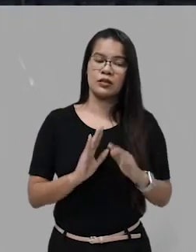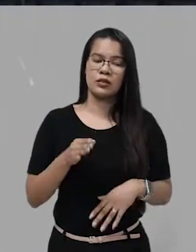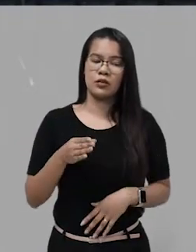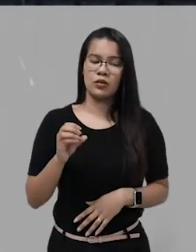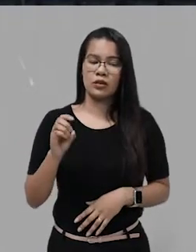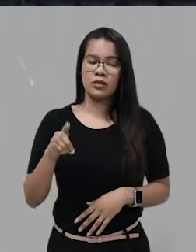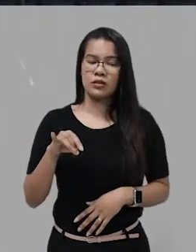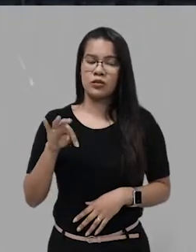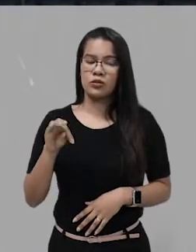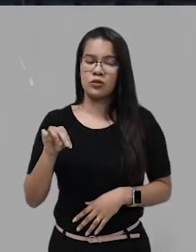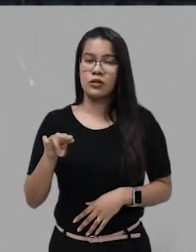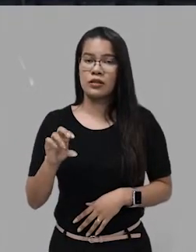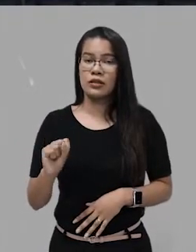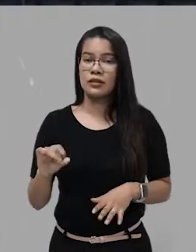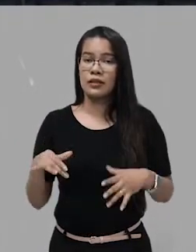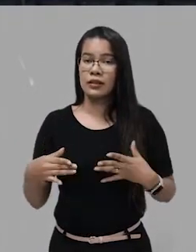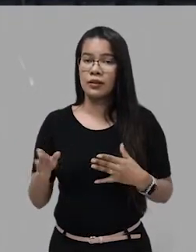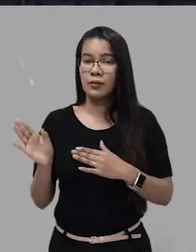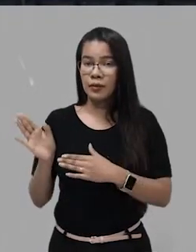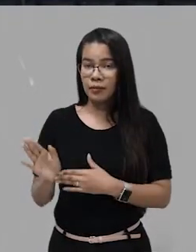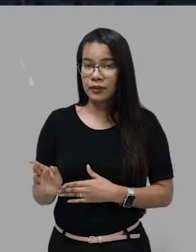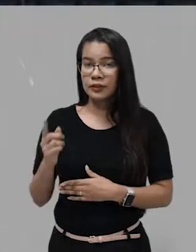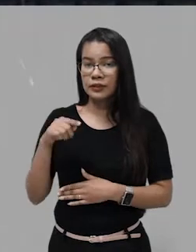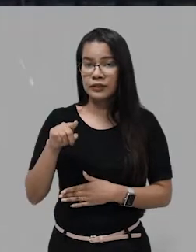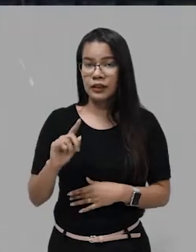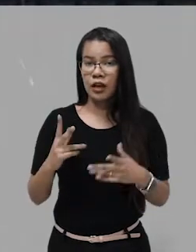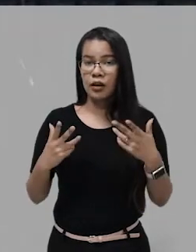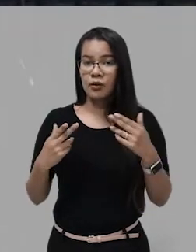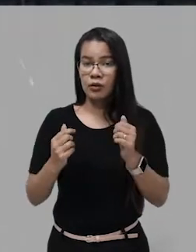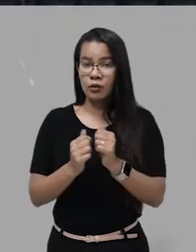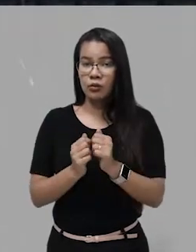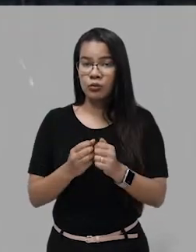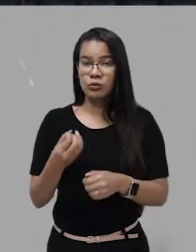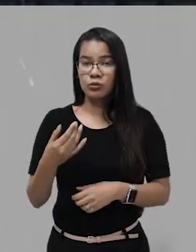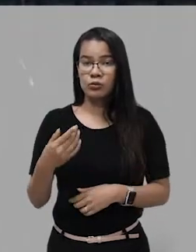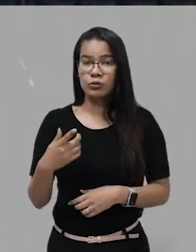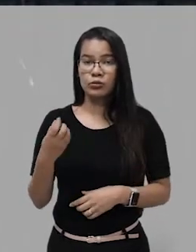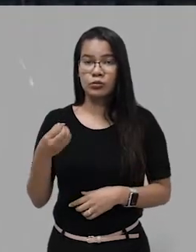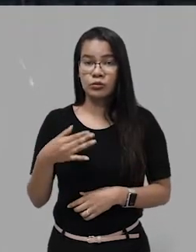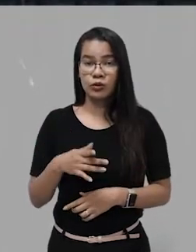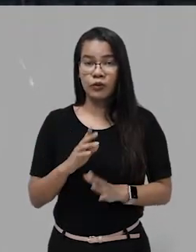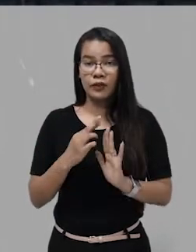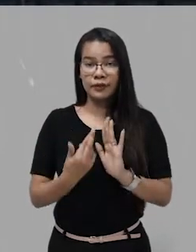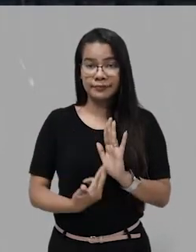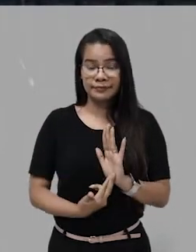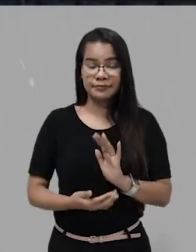oxítonas. Por isso, permanece o acento mesmo com o novo acordo ortográfico.